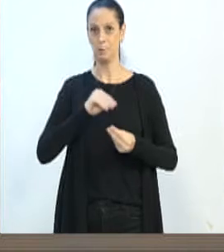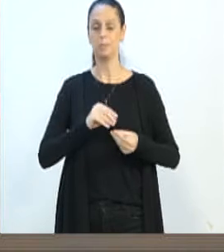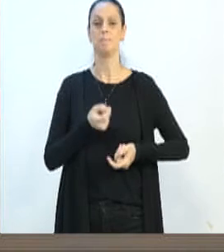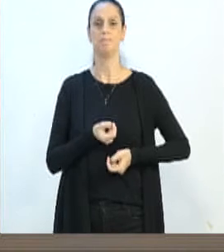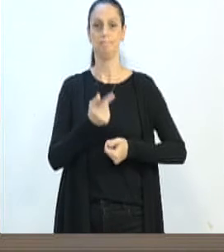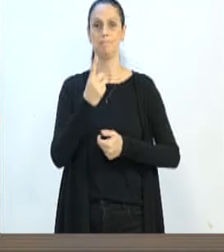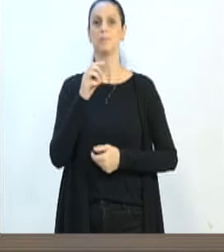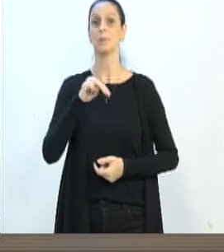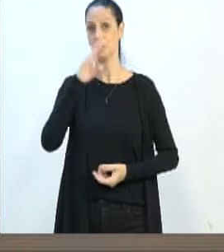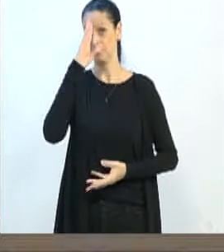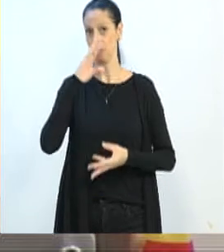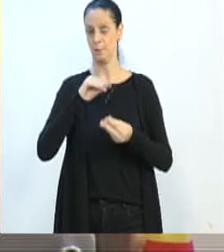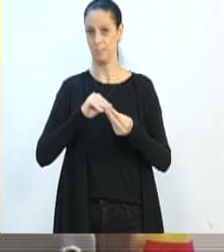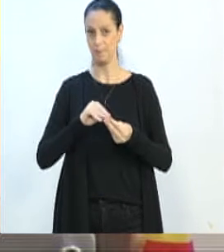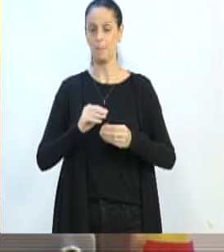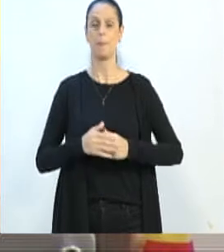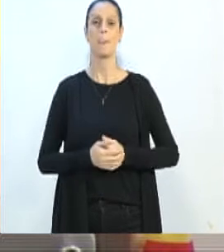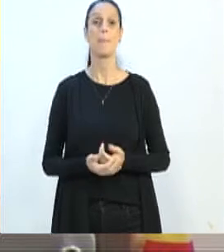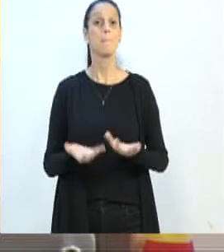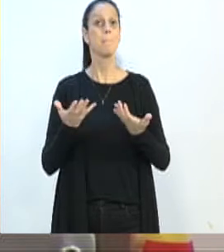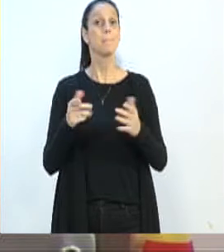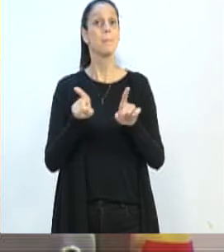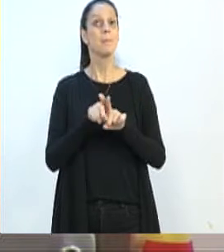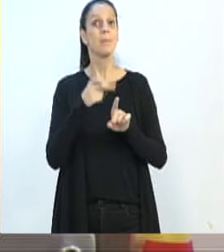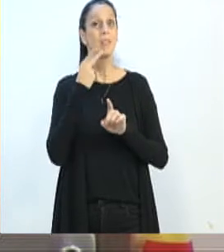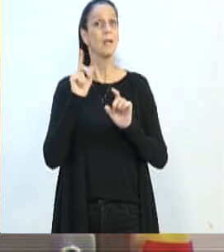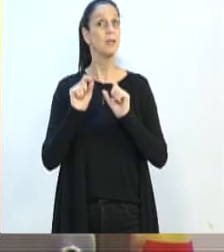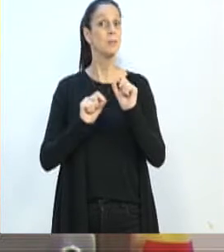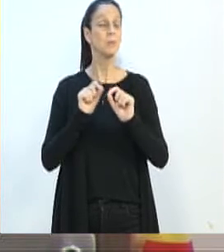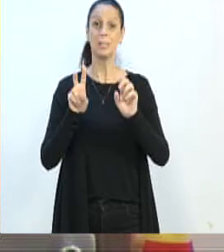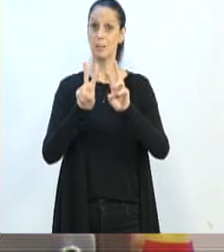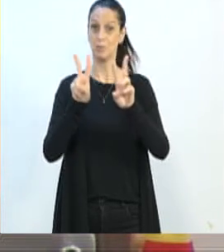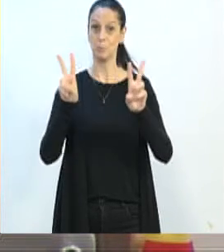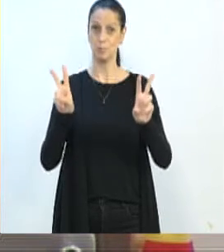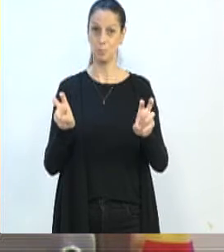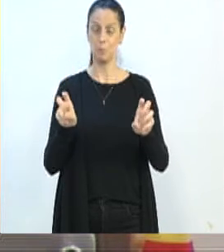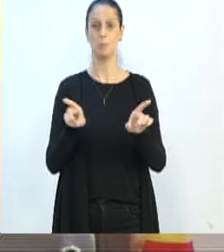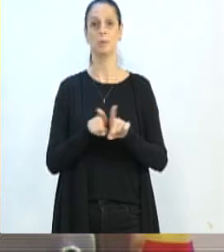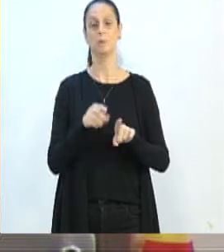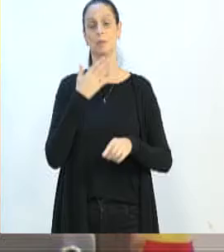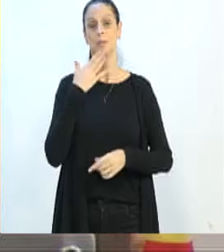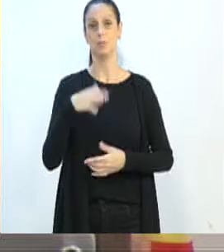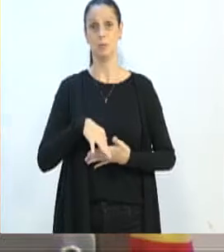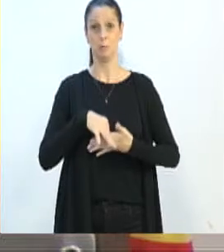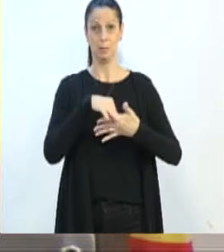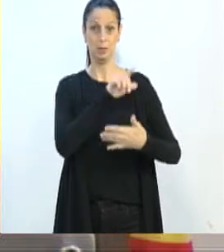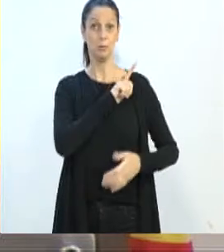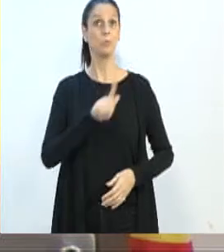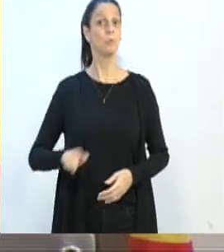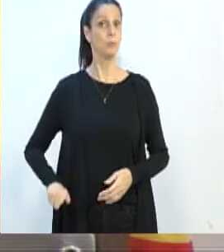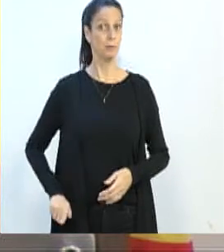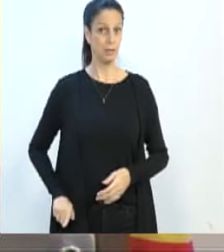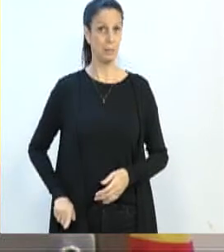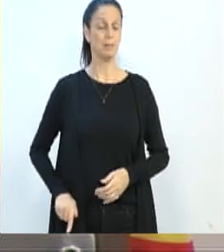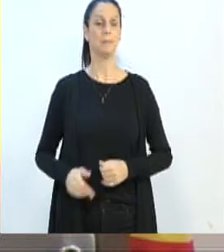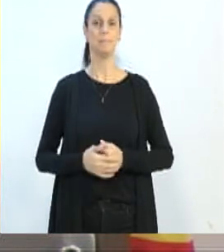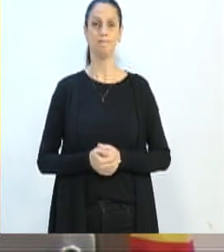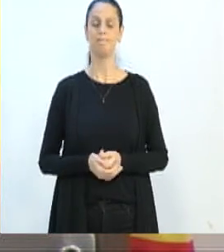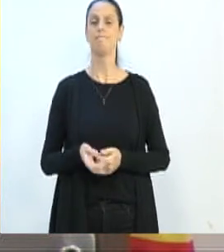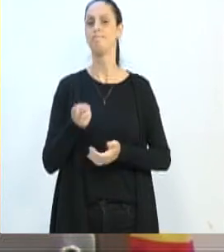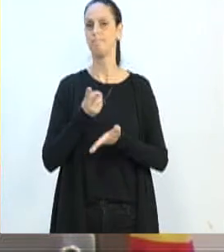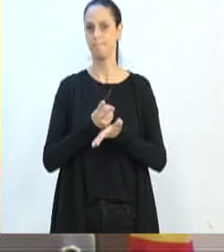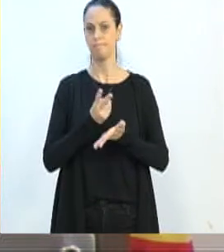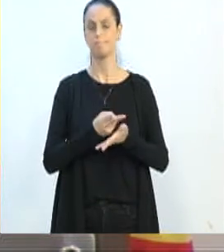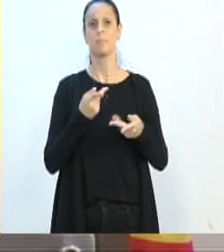minuto a vossa excelência a vereadora eu queria aqui falar sobre e pedir o líder governo Vereador Jovino que constantemente visita